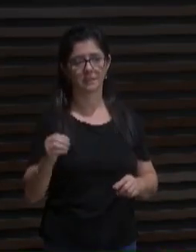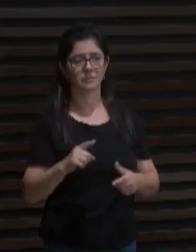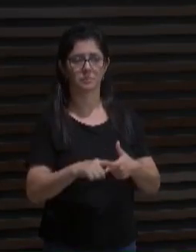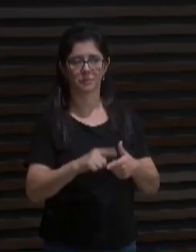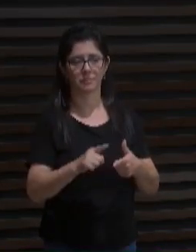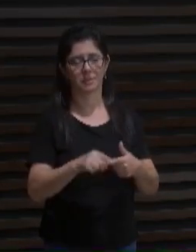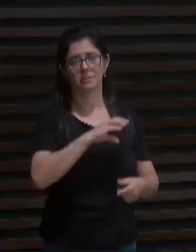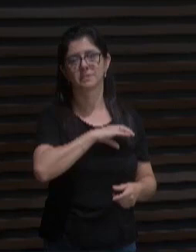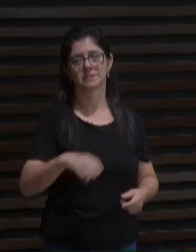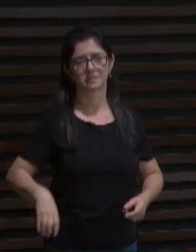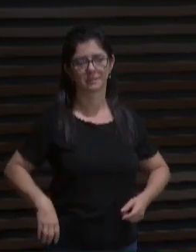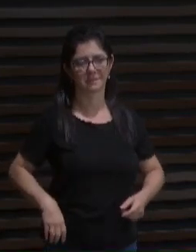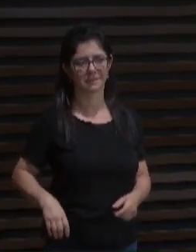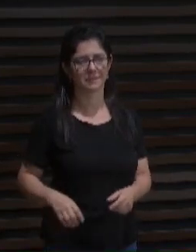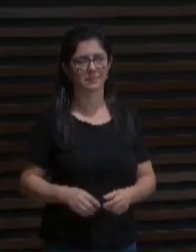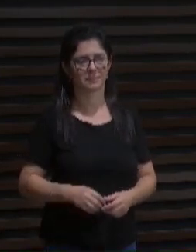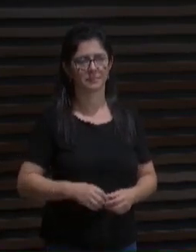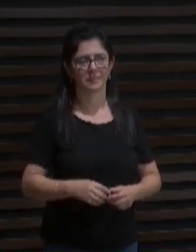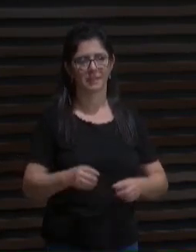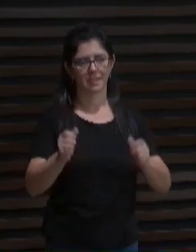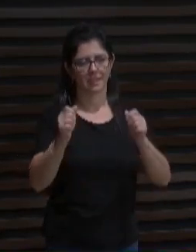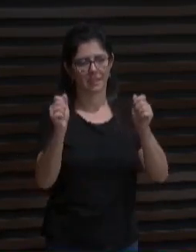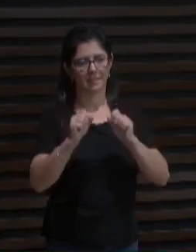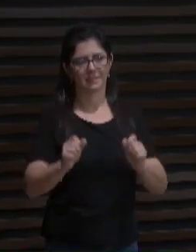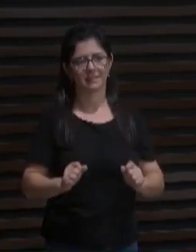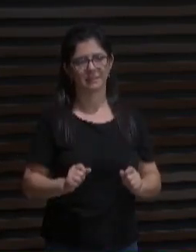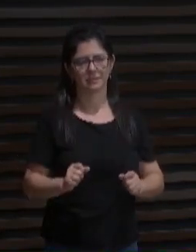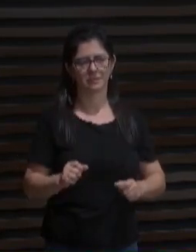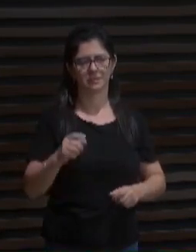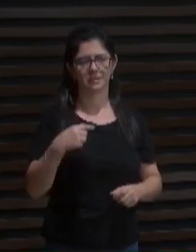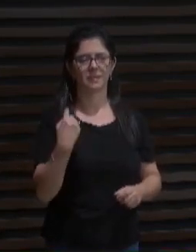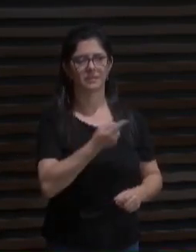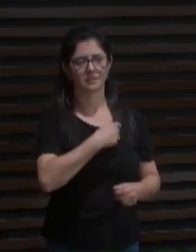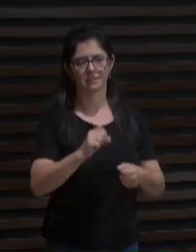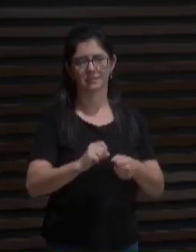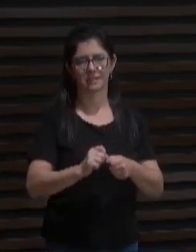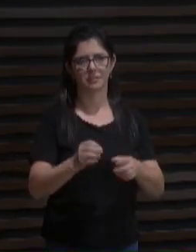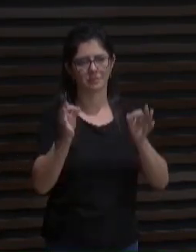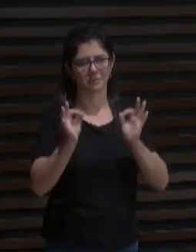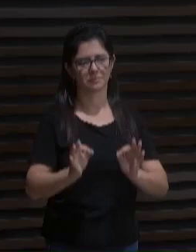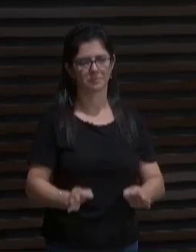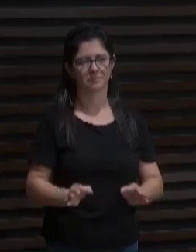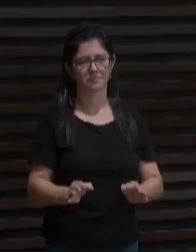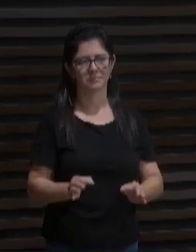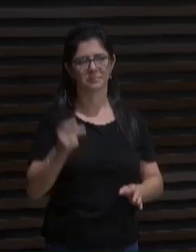Cristo sendo formada em nós vai nos aperfeiçoando. É para nós sermos